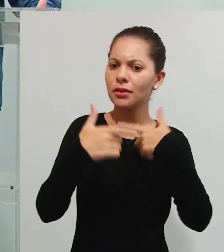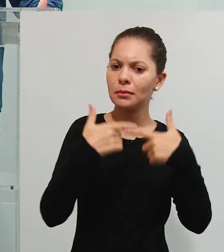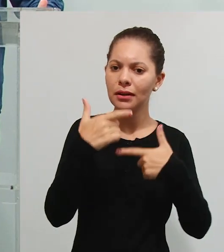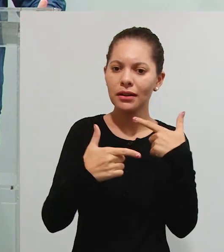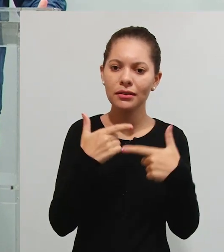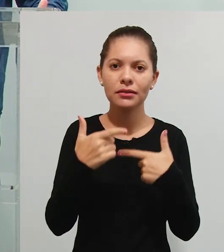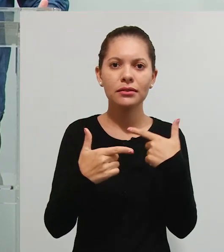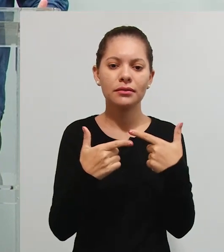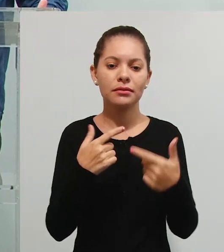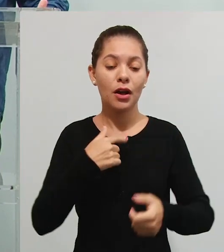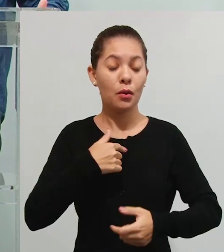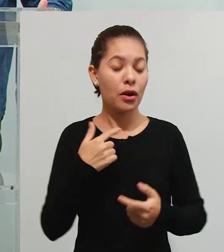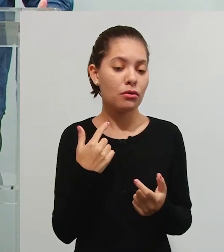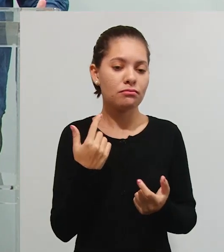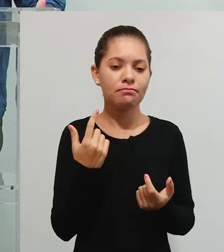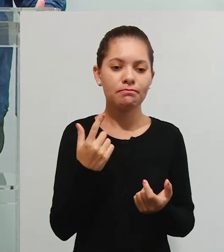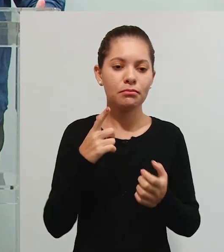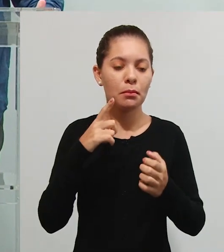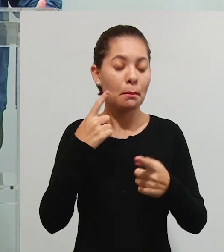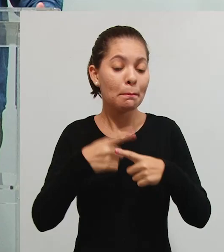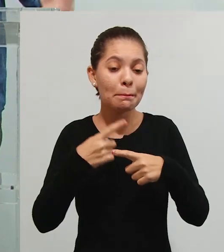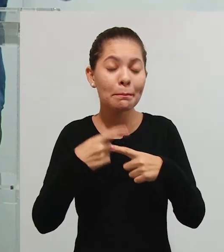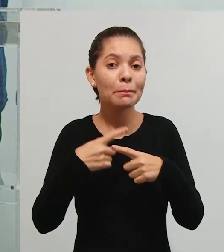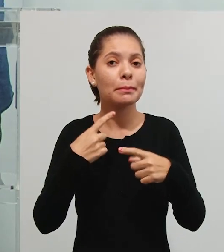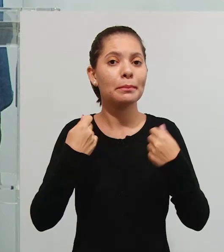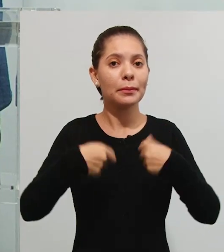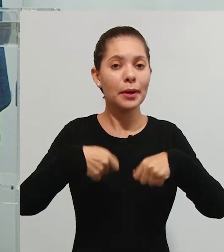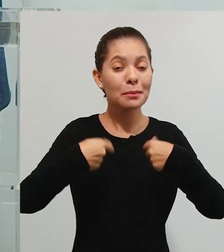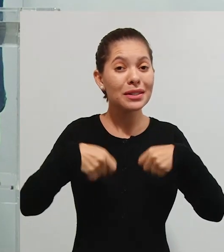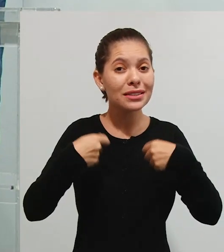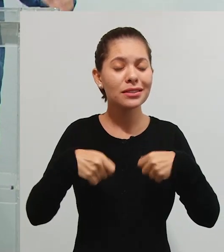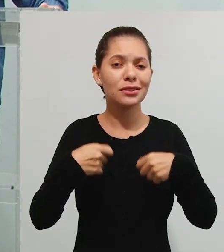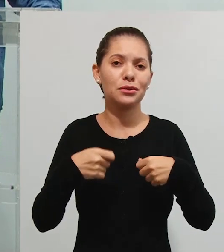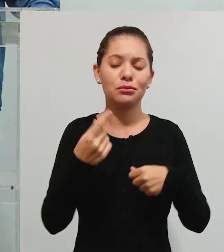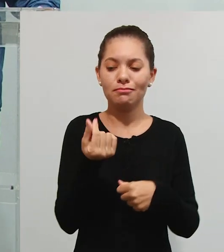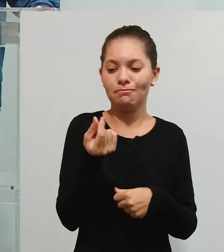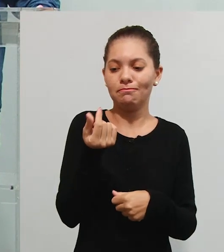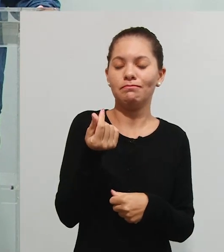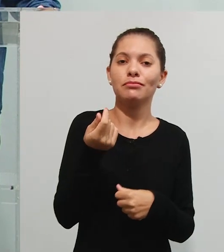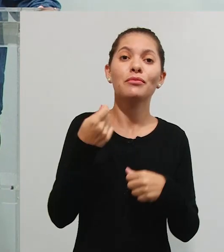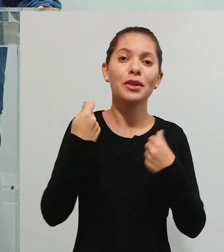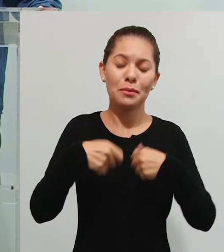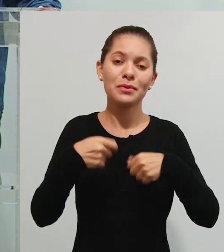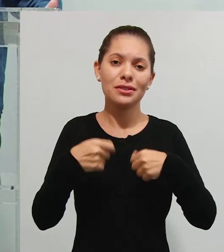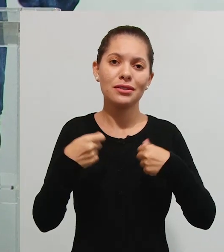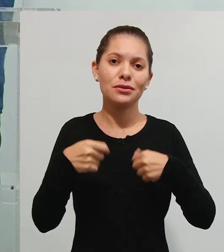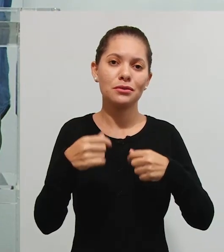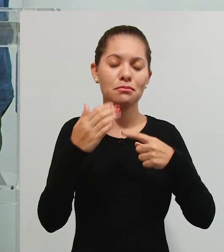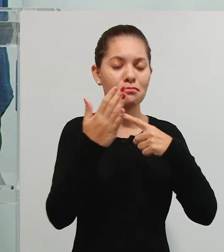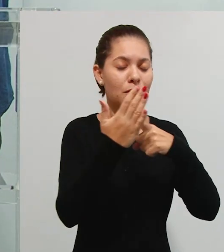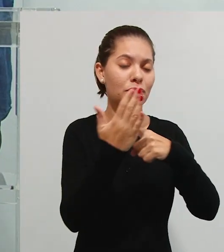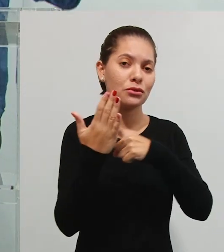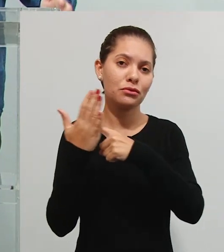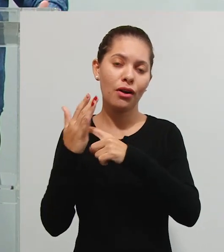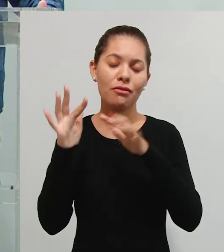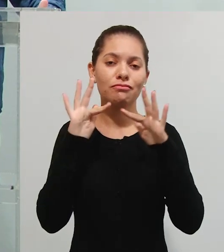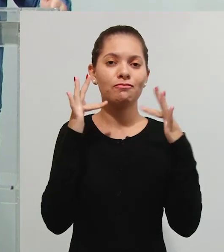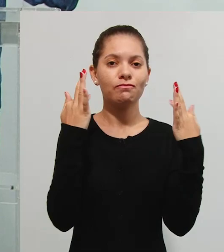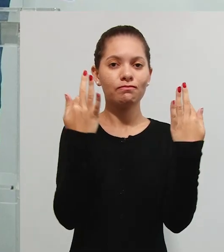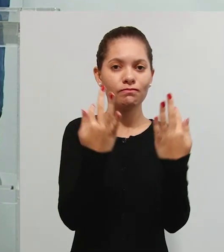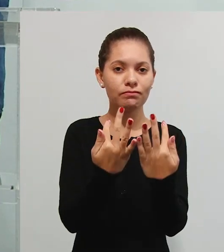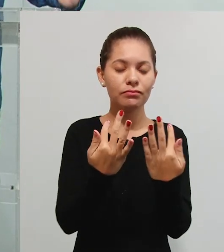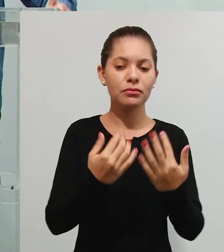serviço. Então ele se torna empreendedor por necessidade, porque ele realmente precisa daquele recurso financeiro, daquele retorno